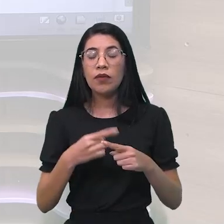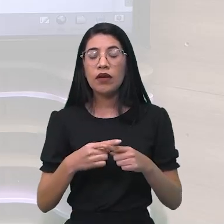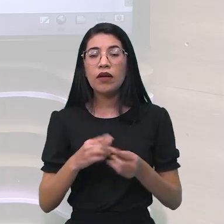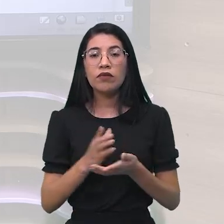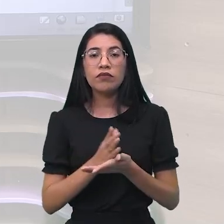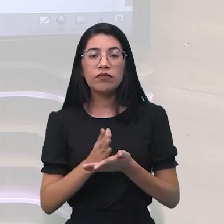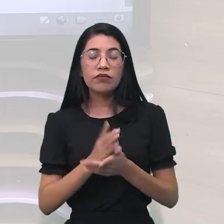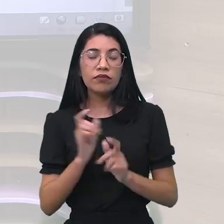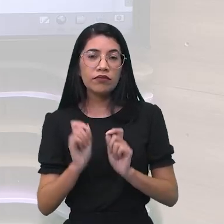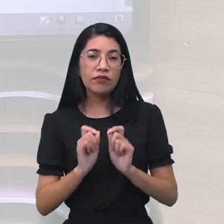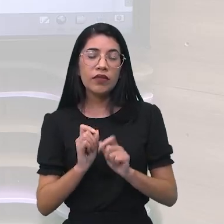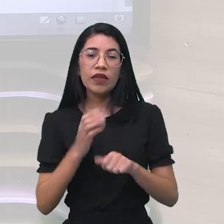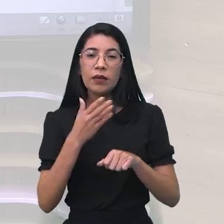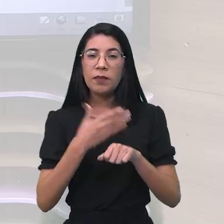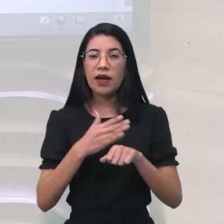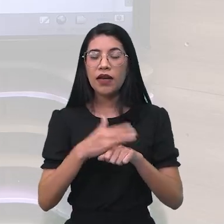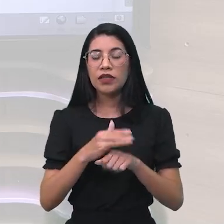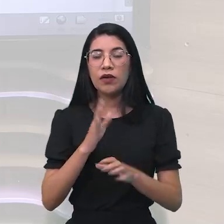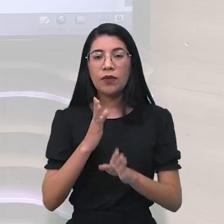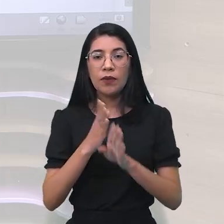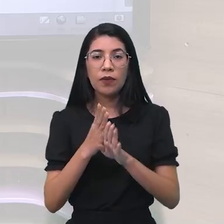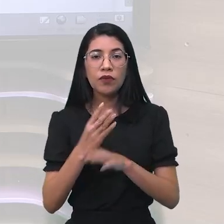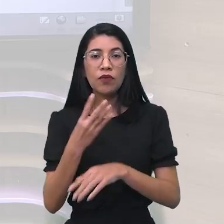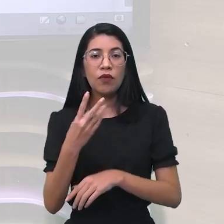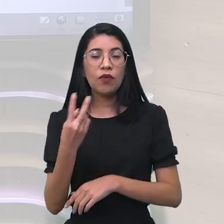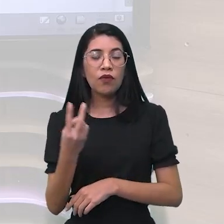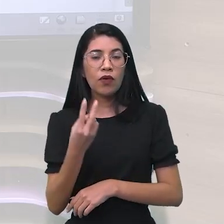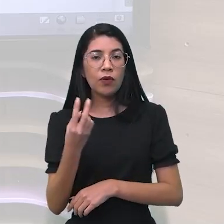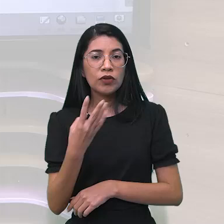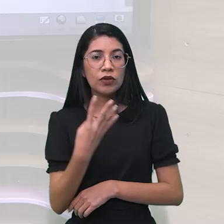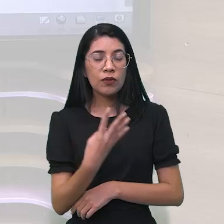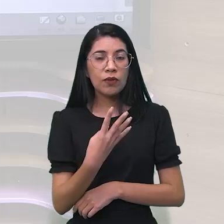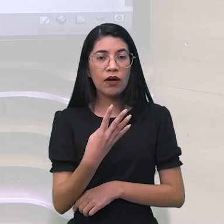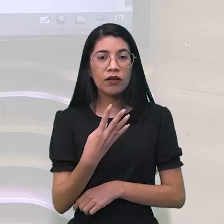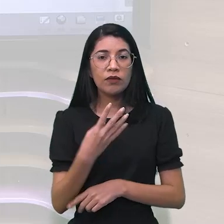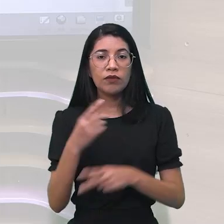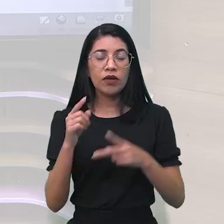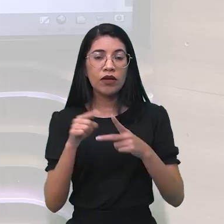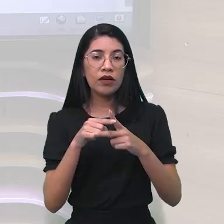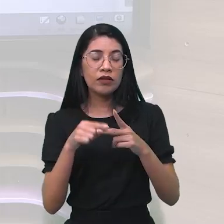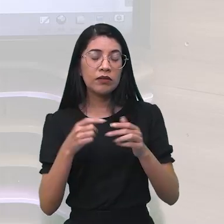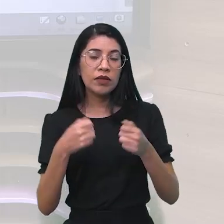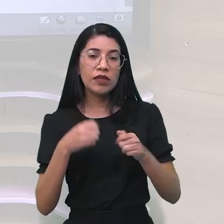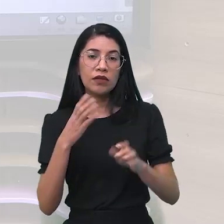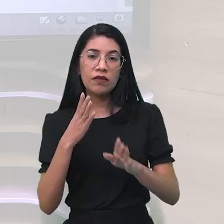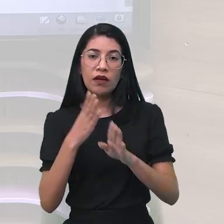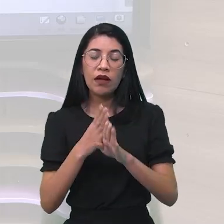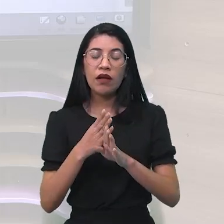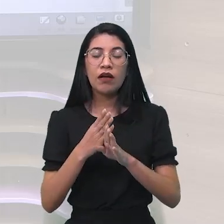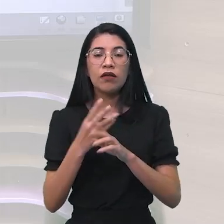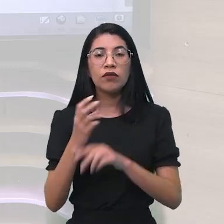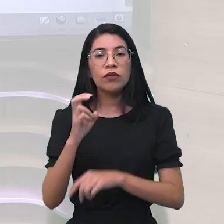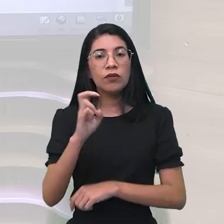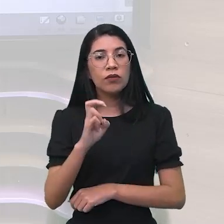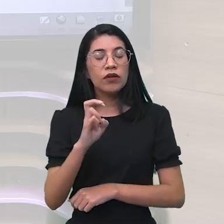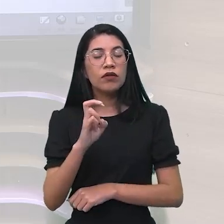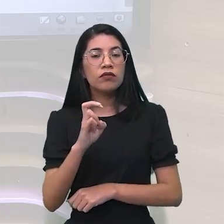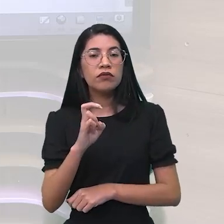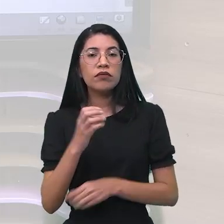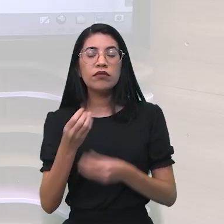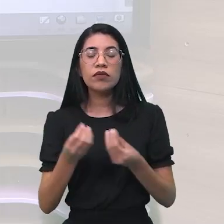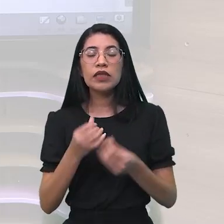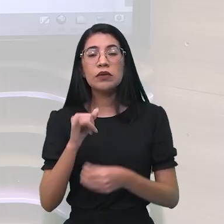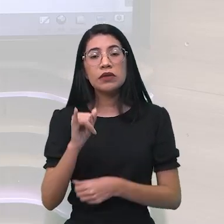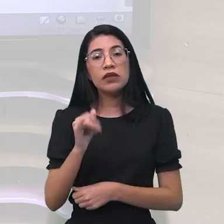nos exercícios eu tenho 4 ângulos e eu preciso encontrar o quinto ângulo. Por exemplo, tá? Eu sabendo